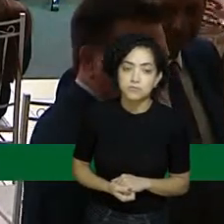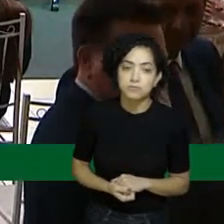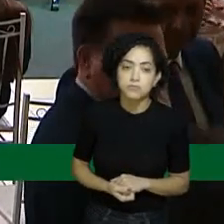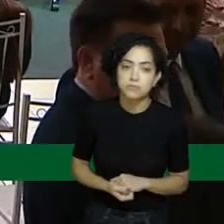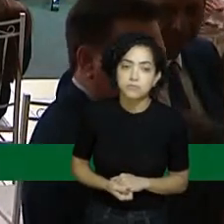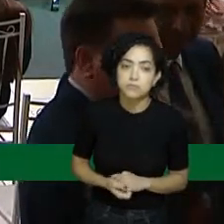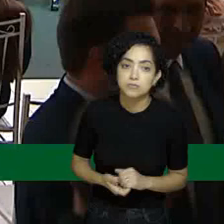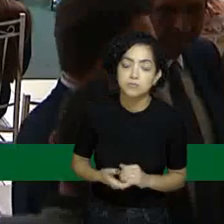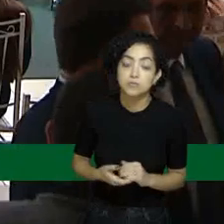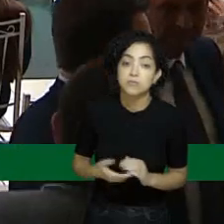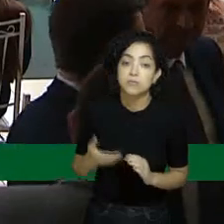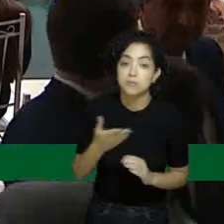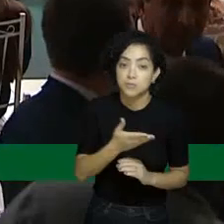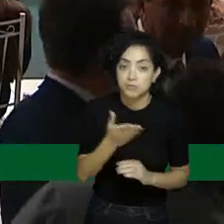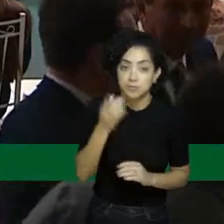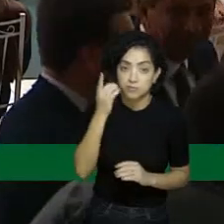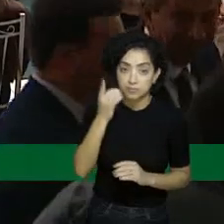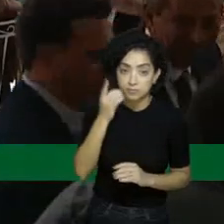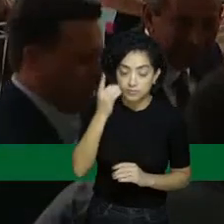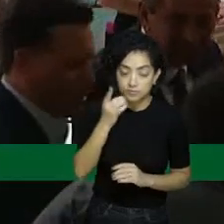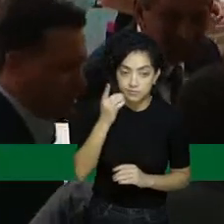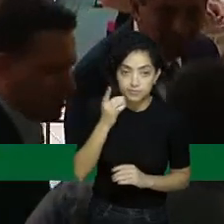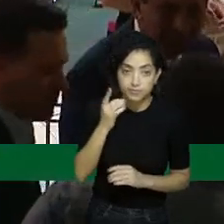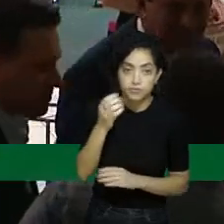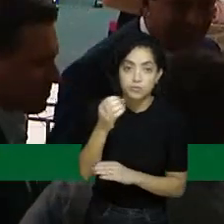Apresentação dos senhores deputados. Deputado Oscar Gutz.